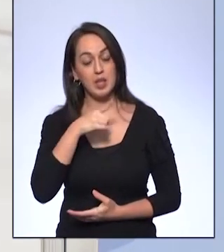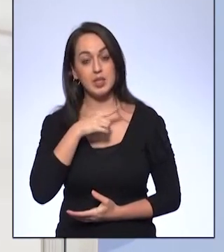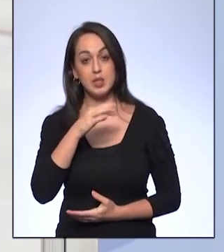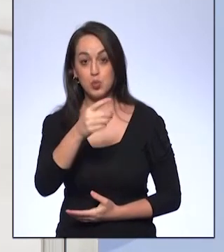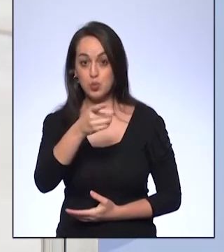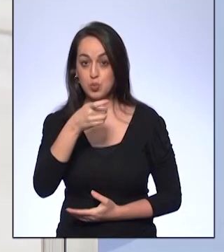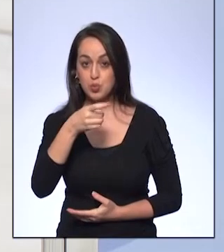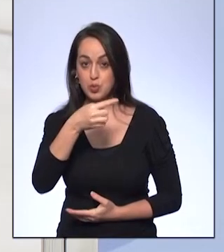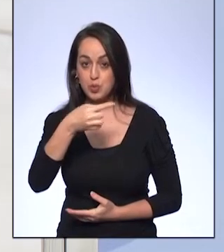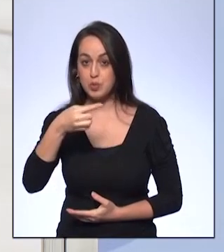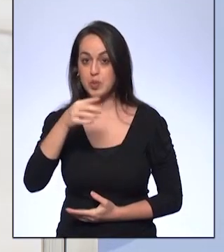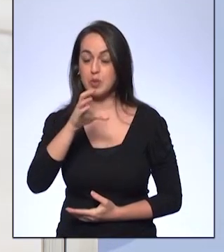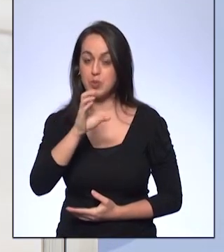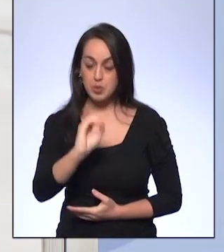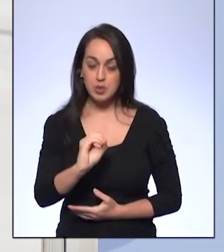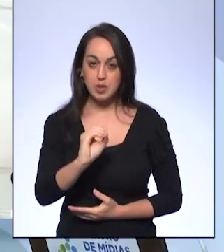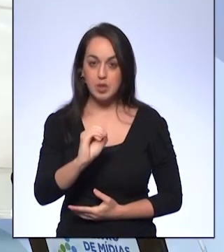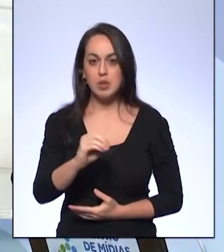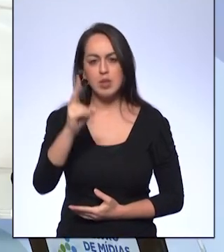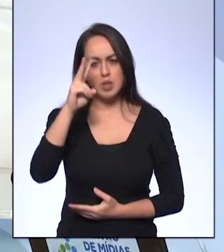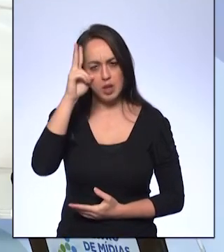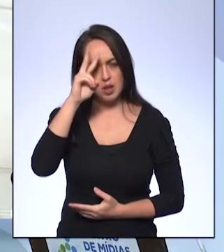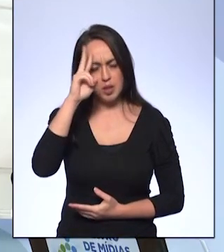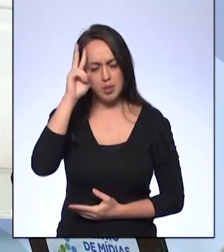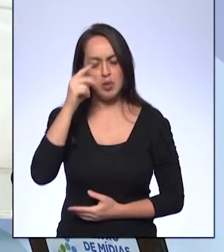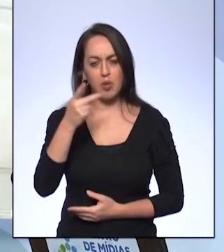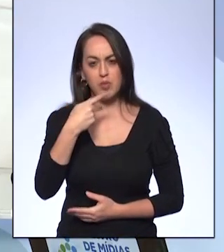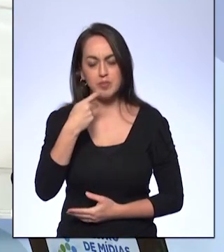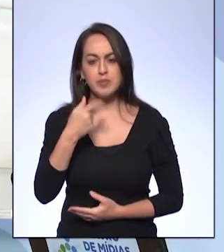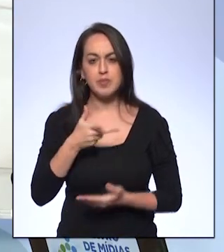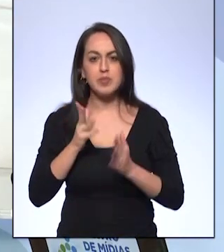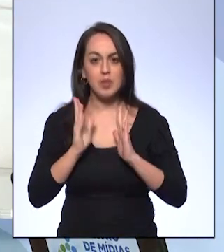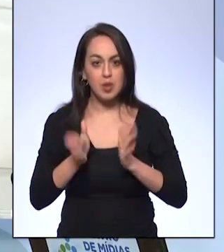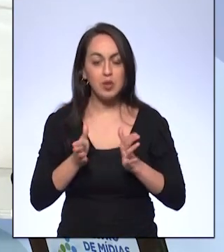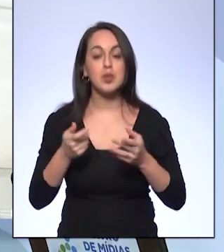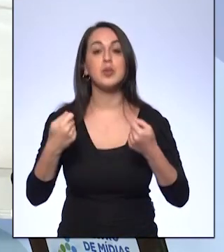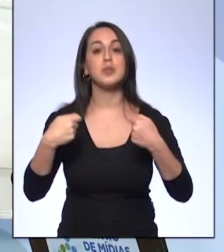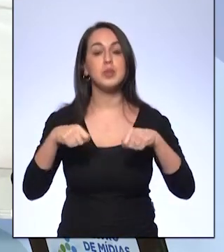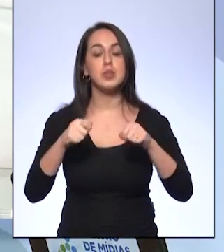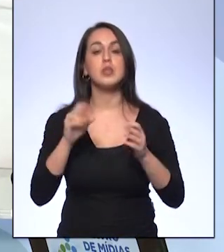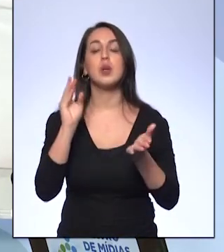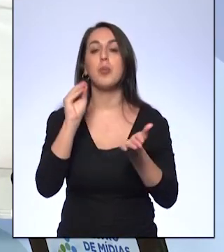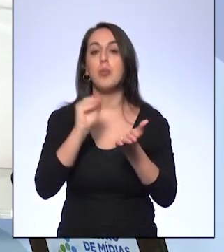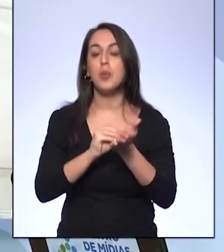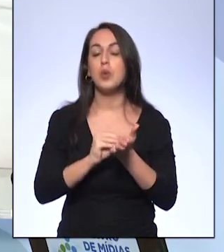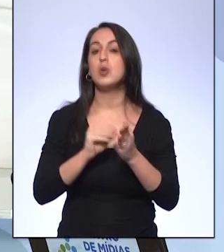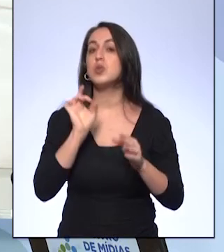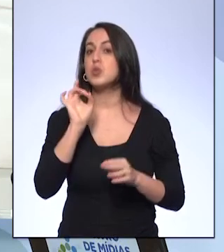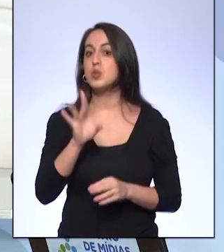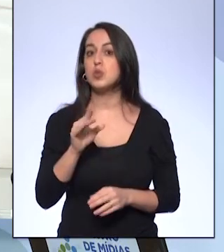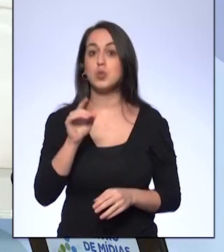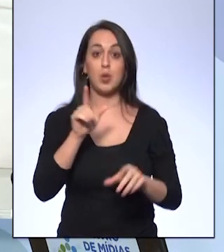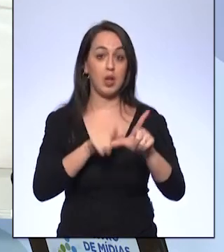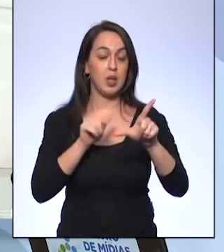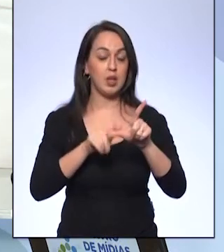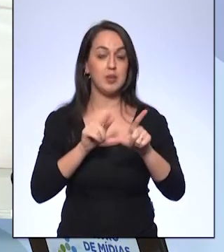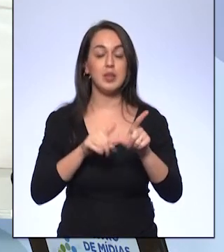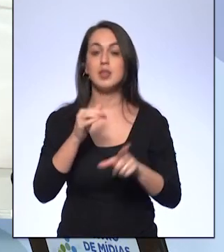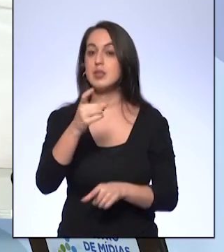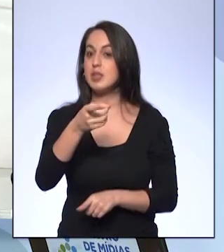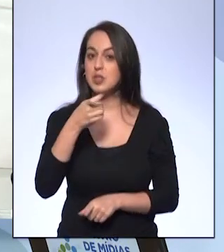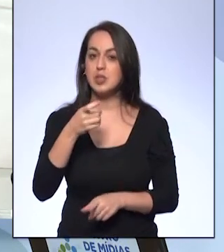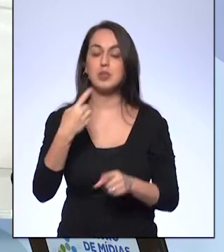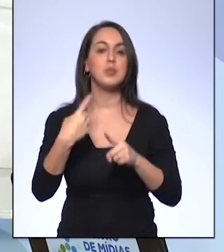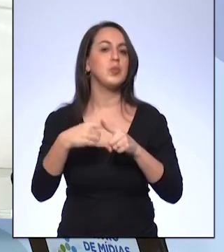menos 0. E o que eu tinha falado para vocês? Que coloca somente a letra x, né? Porque somar ou